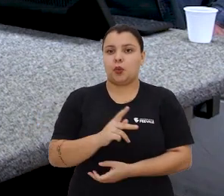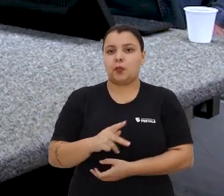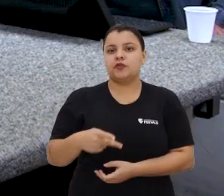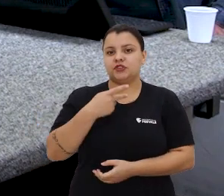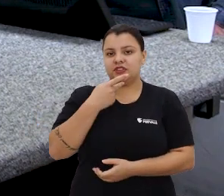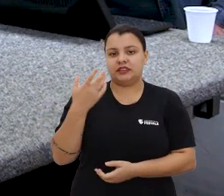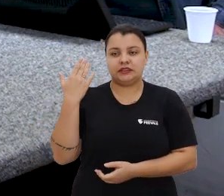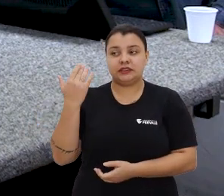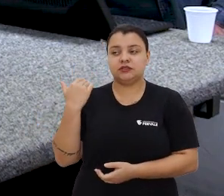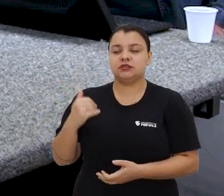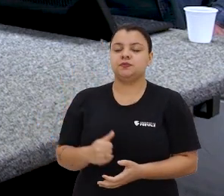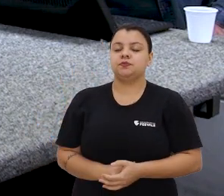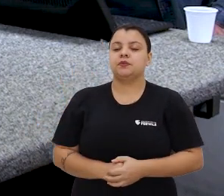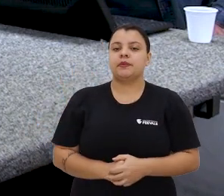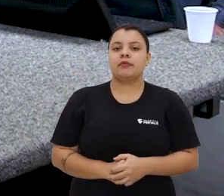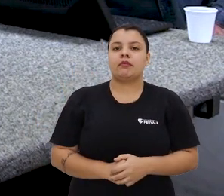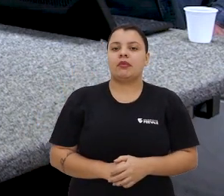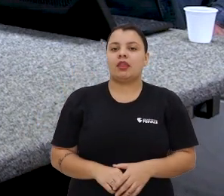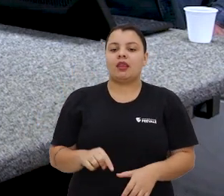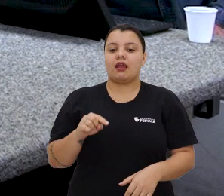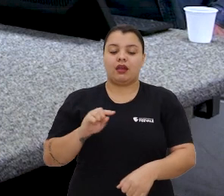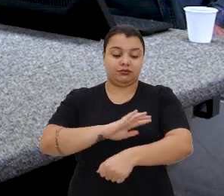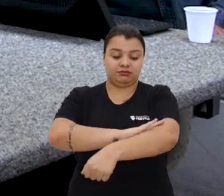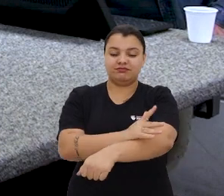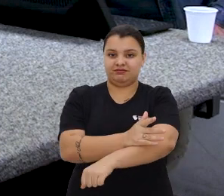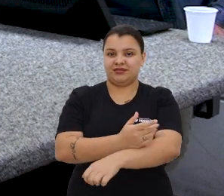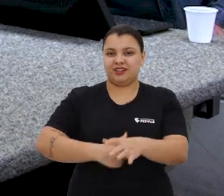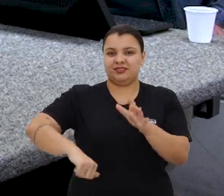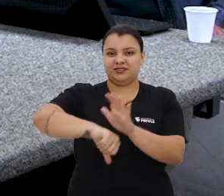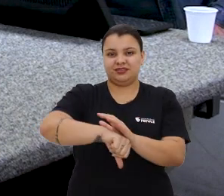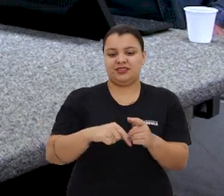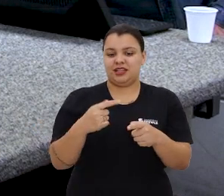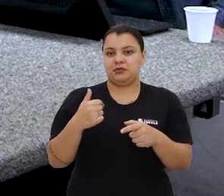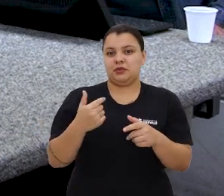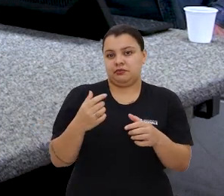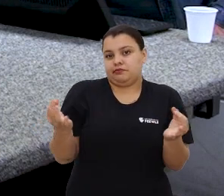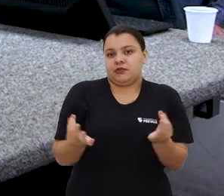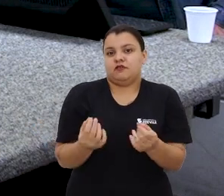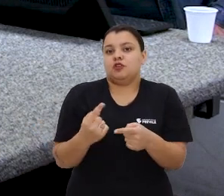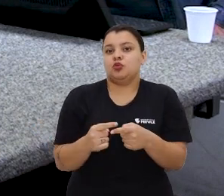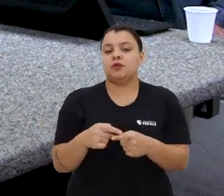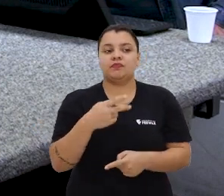Munanga fala, ele é um crime perfeito porque quem denuncia acaba se